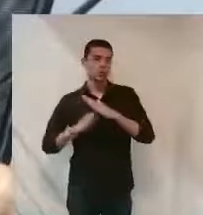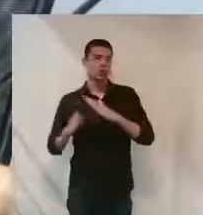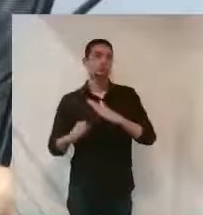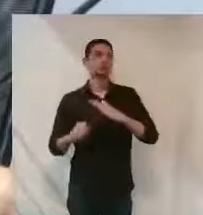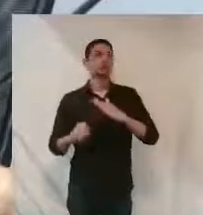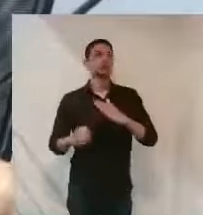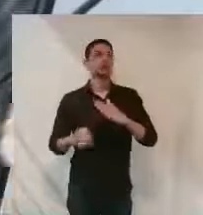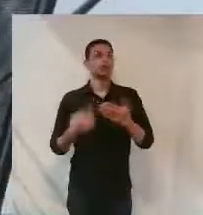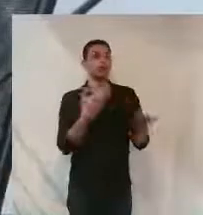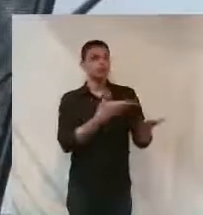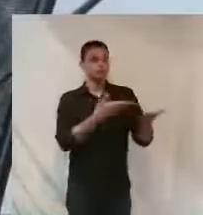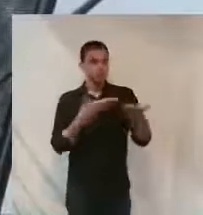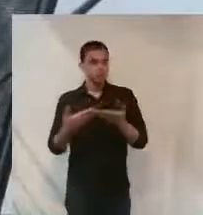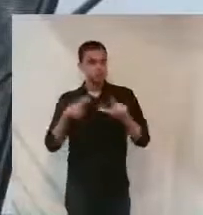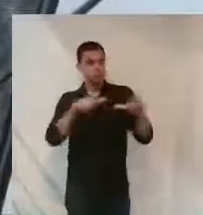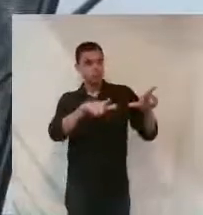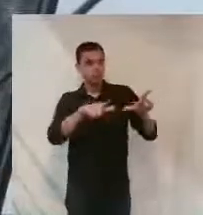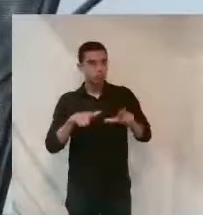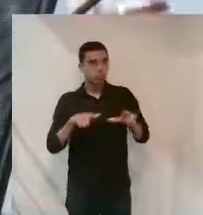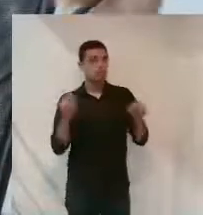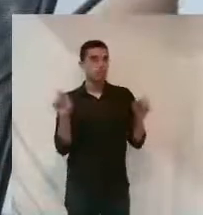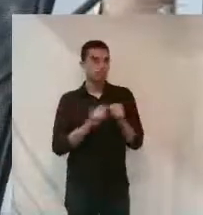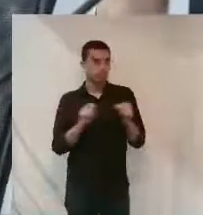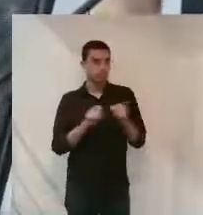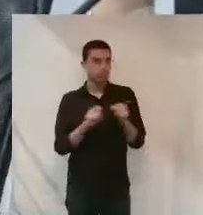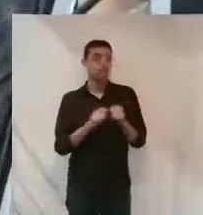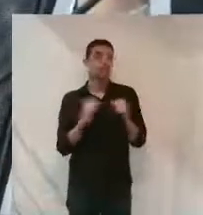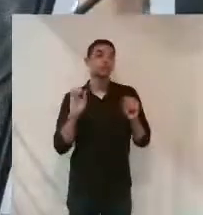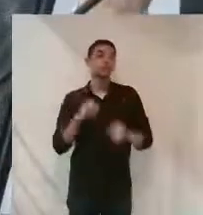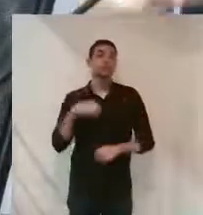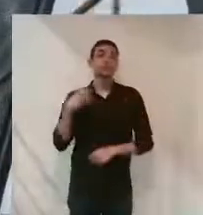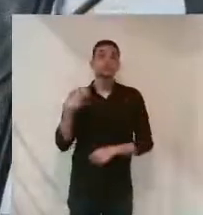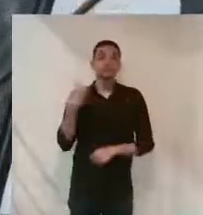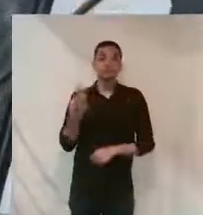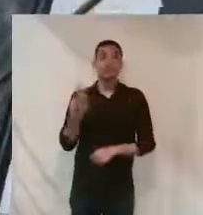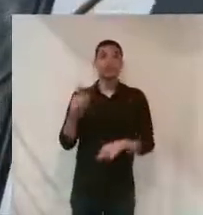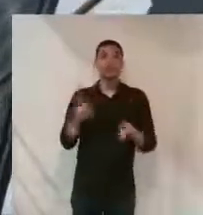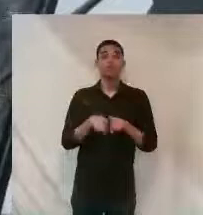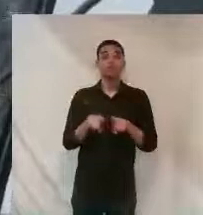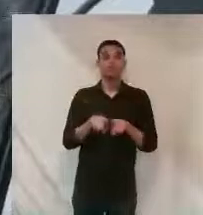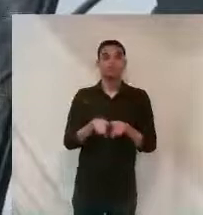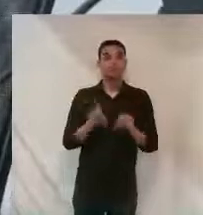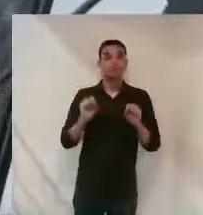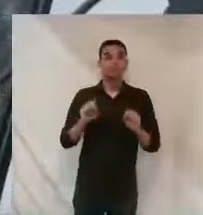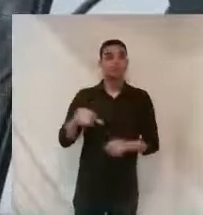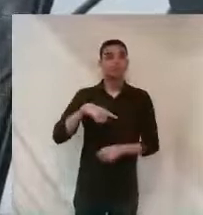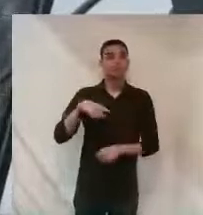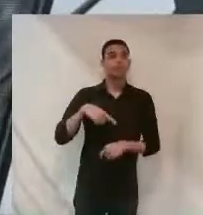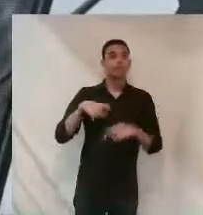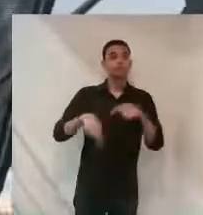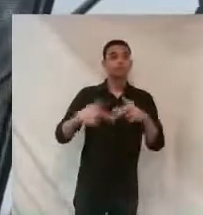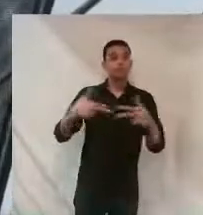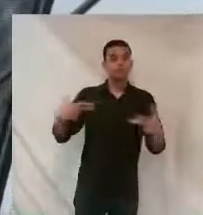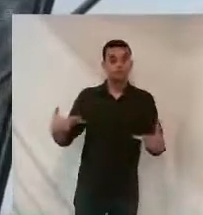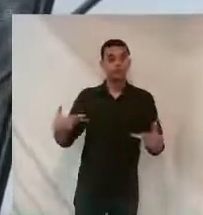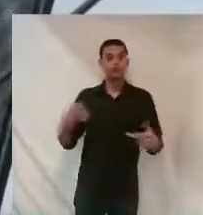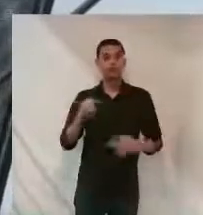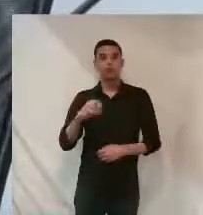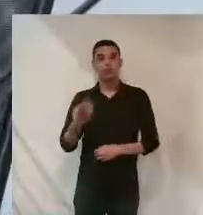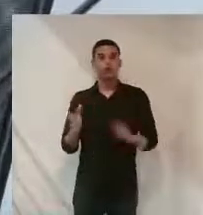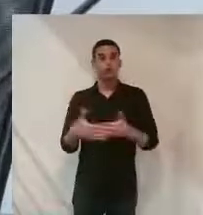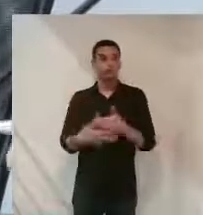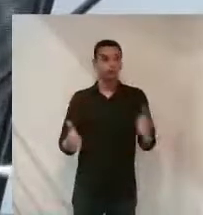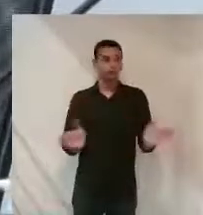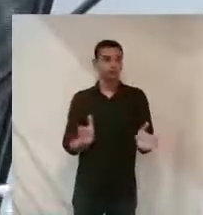ele comprova a restituição ao ciclo produtivo de uma massa equivalente de produtos ou de embalagens. Então, o decreto ele não é só